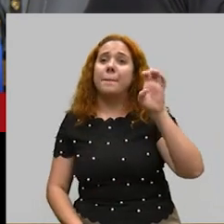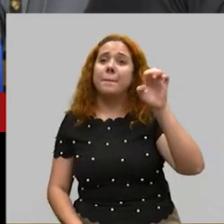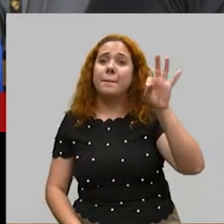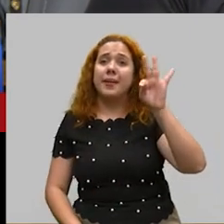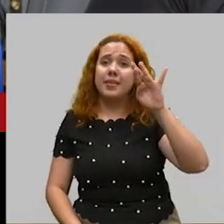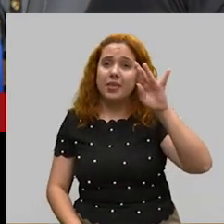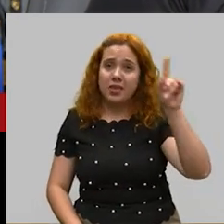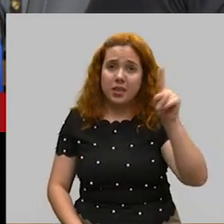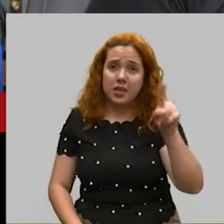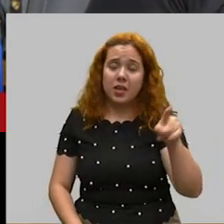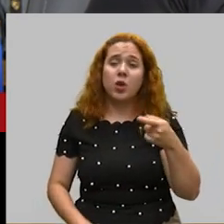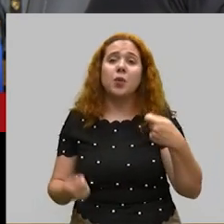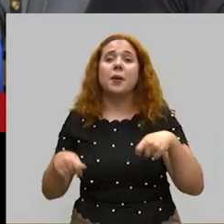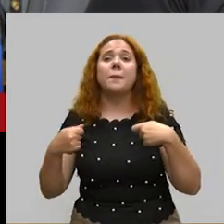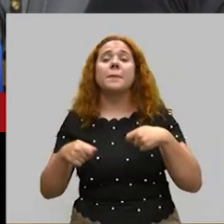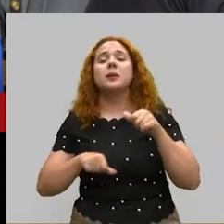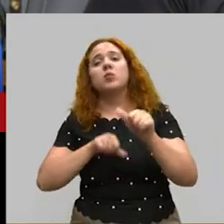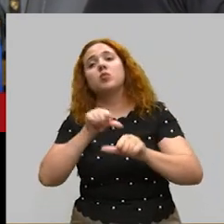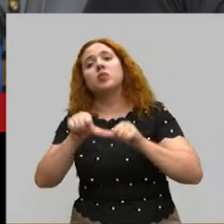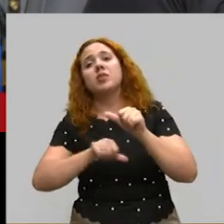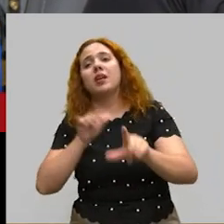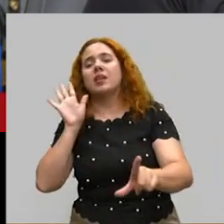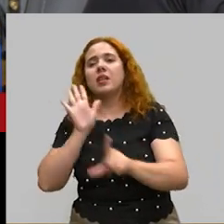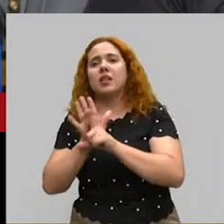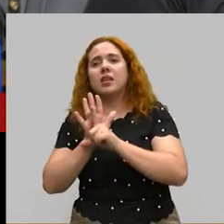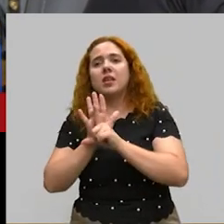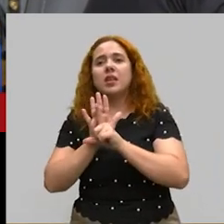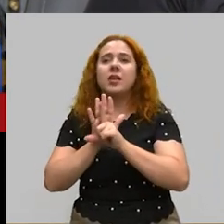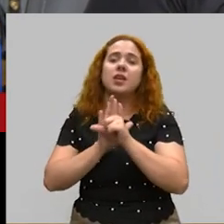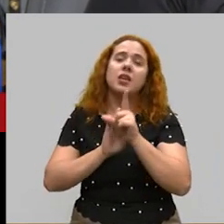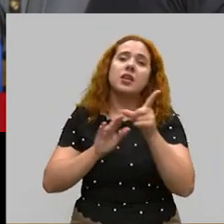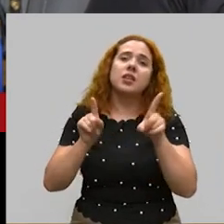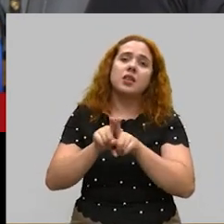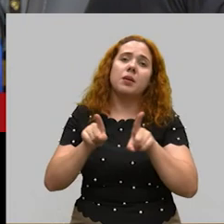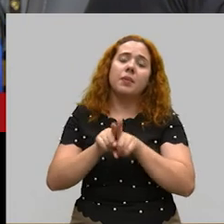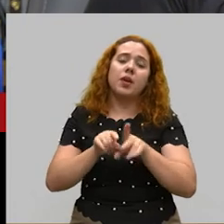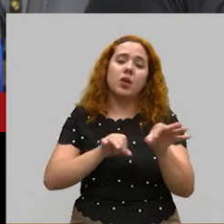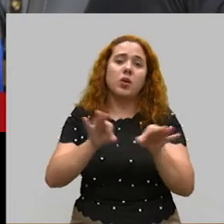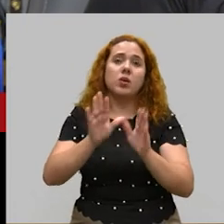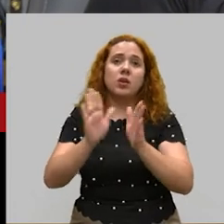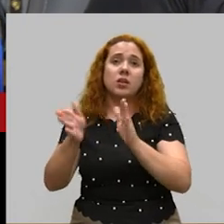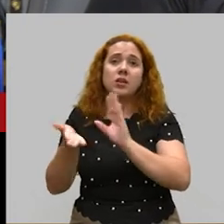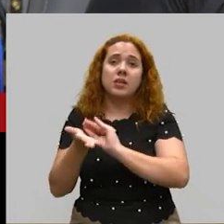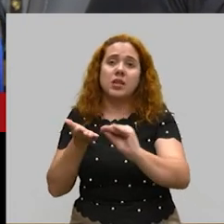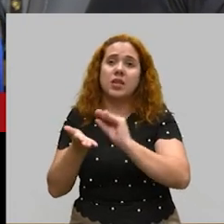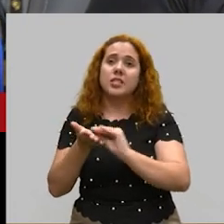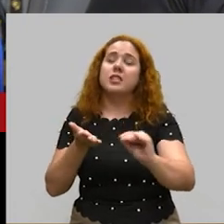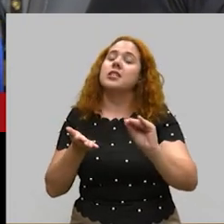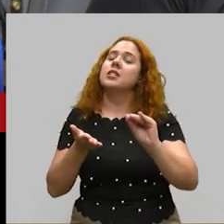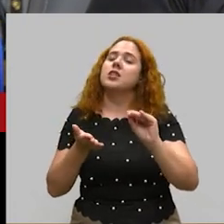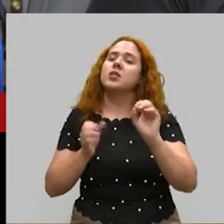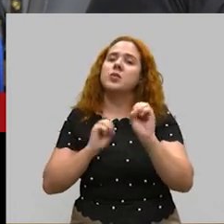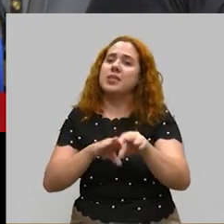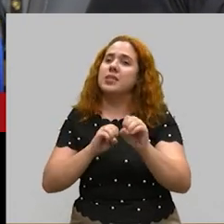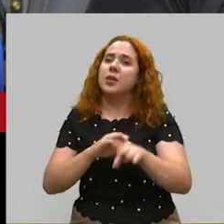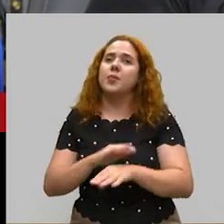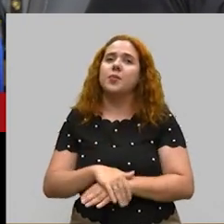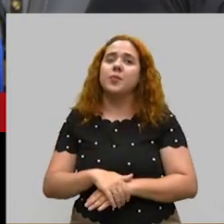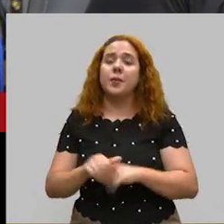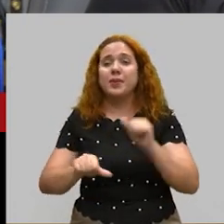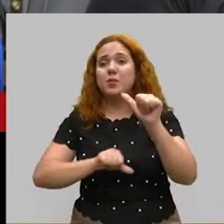respeito das necessidades de alteração da legislação com a área técnica da secretaria de educação para que essa alteração de